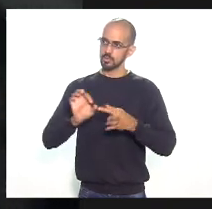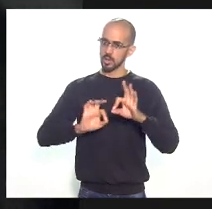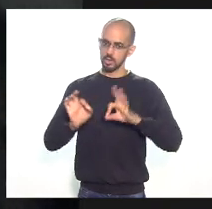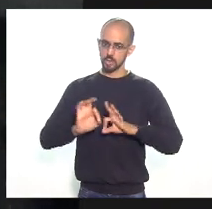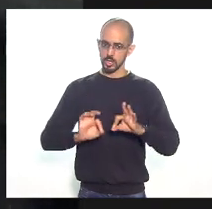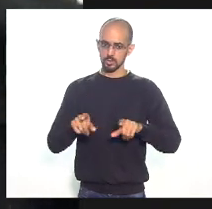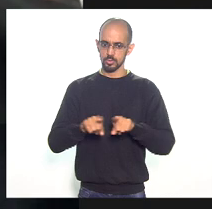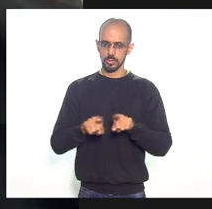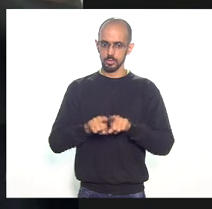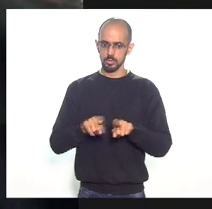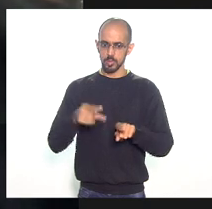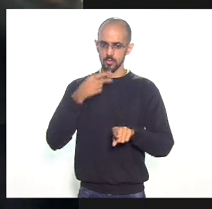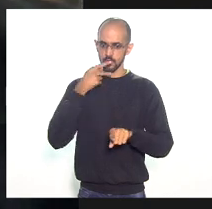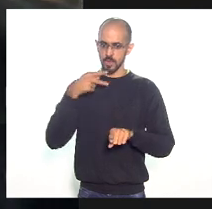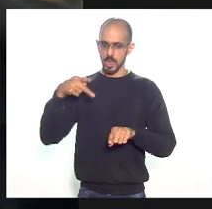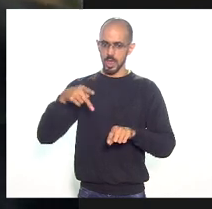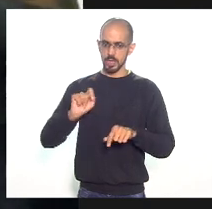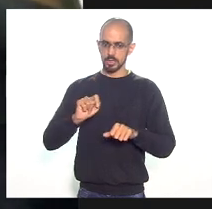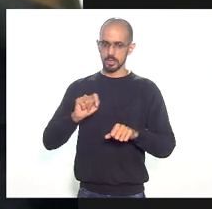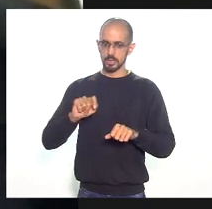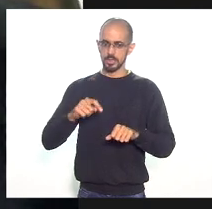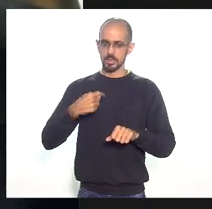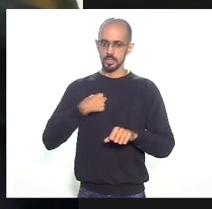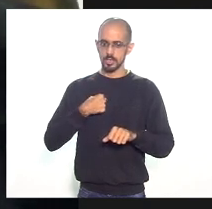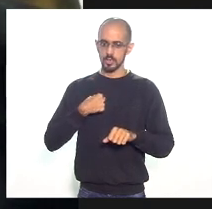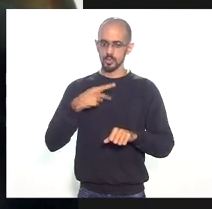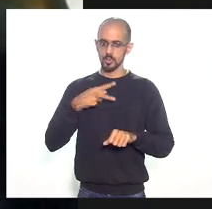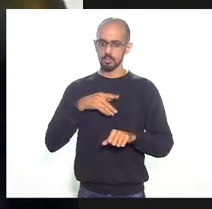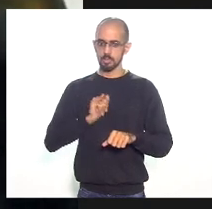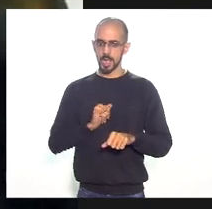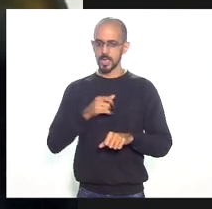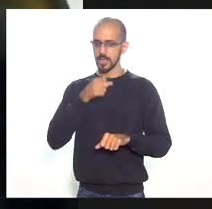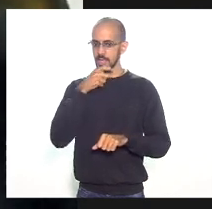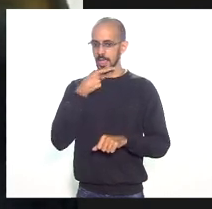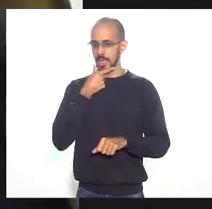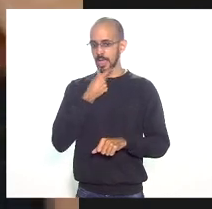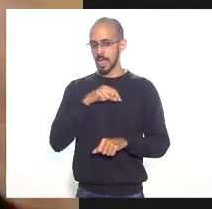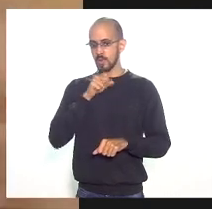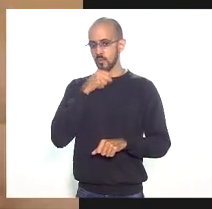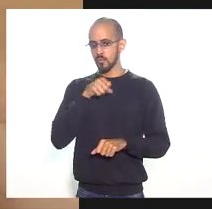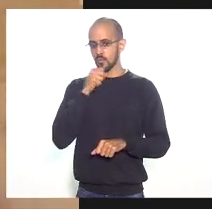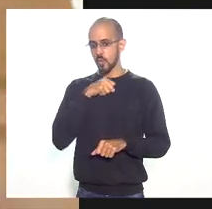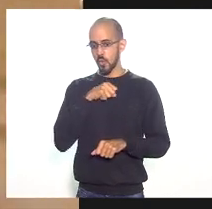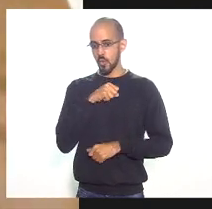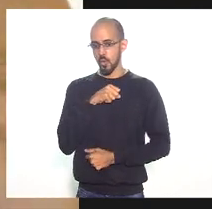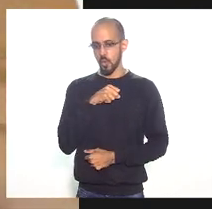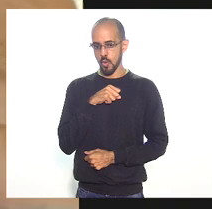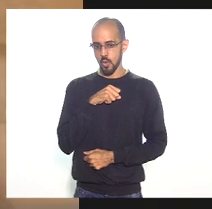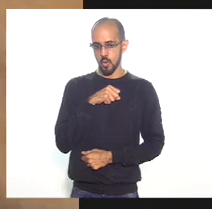dizer que sou pai e avô. Certa vez, senhor presidente,